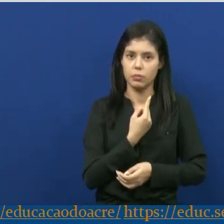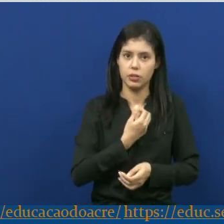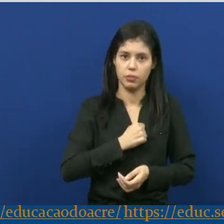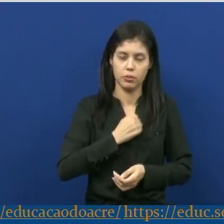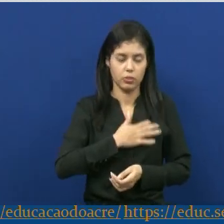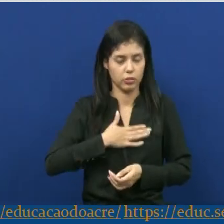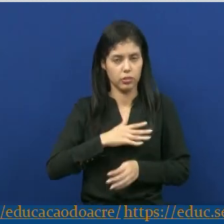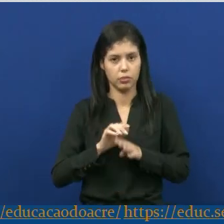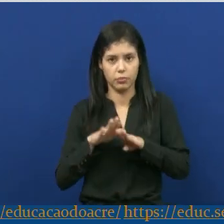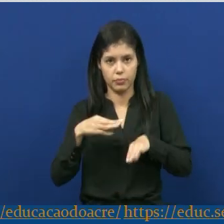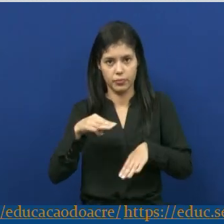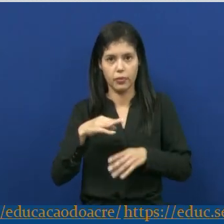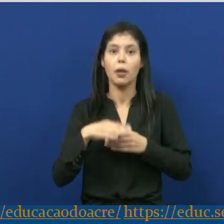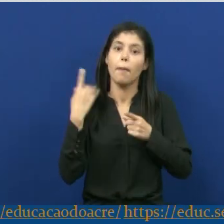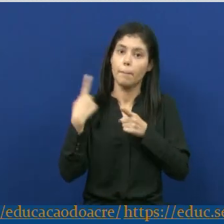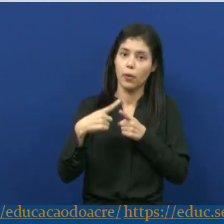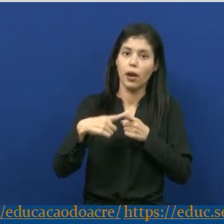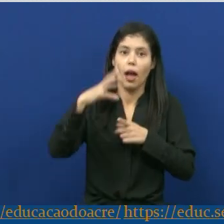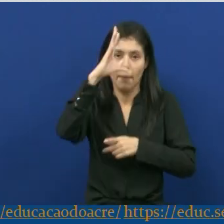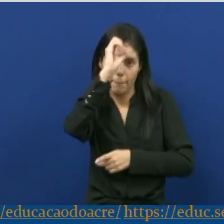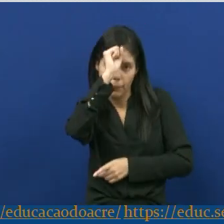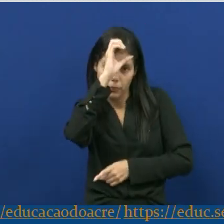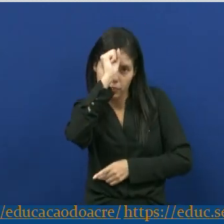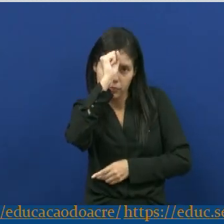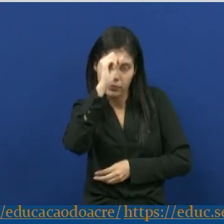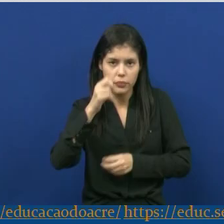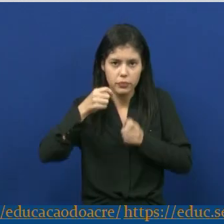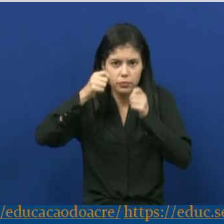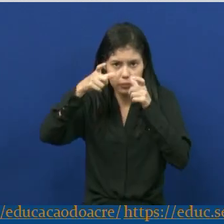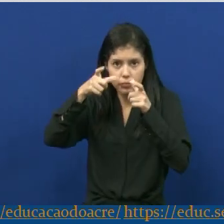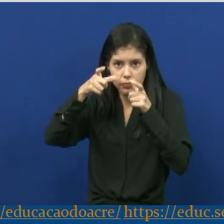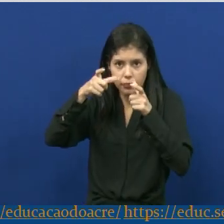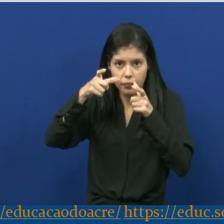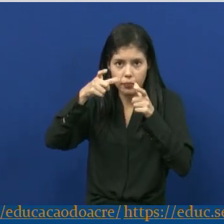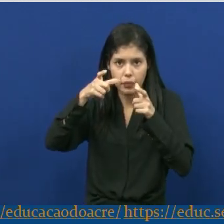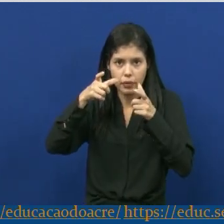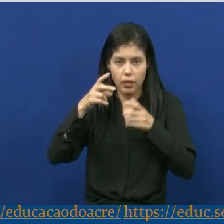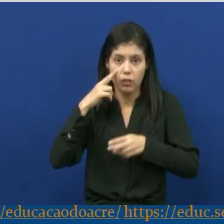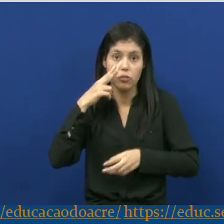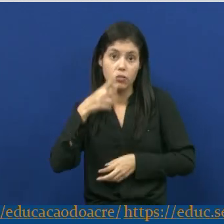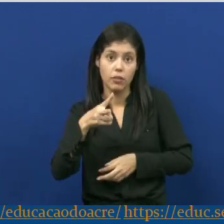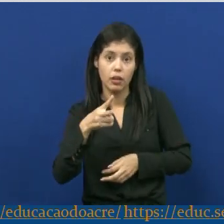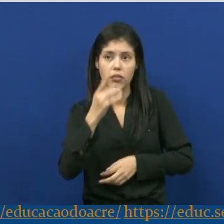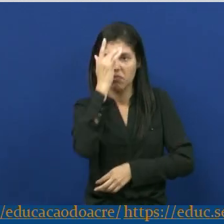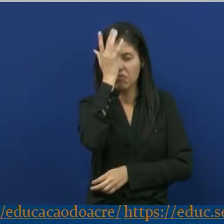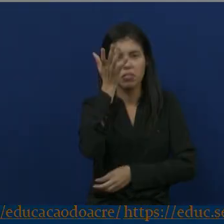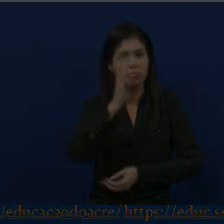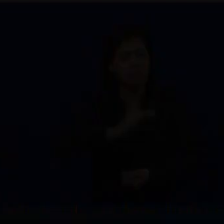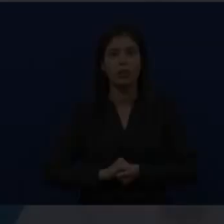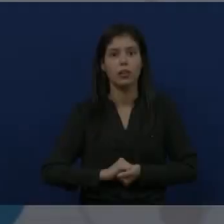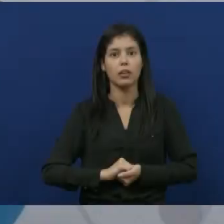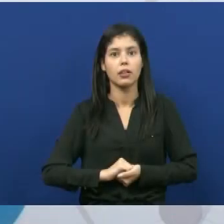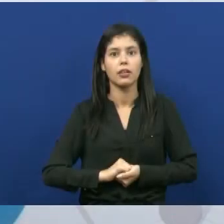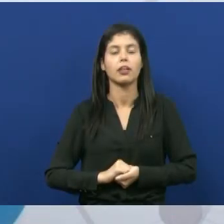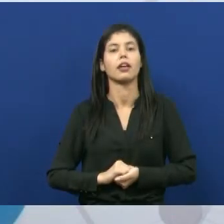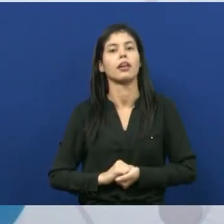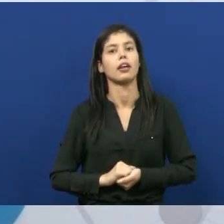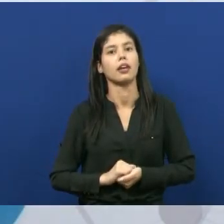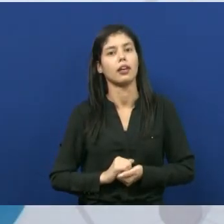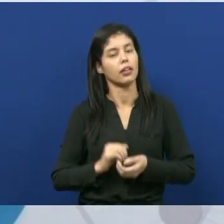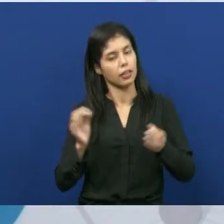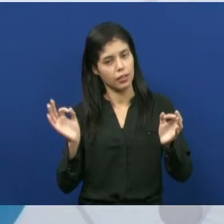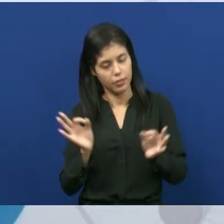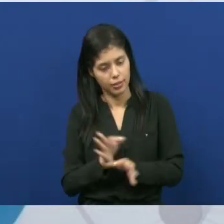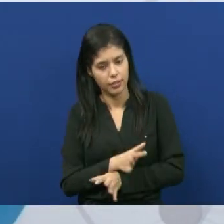gostar de matemática porque ela faz parte e quando a gente aprende quando nós observamos a gente vê que era tão fácil eu